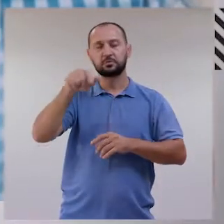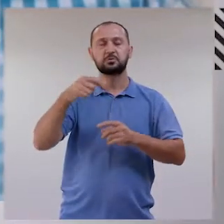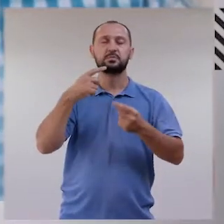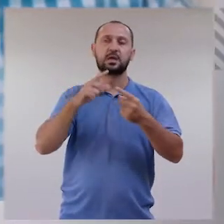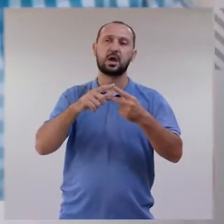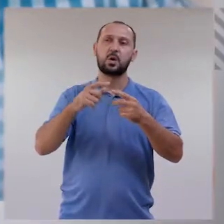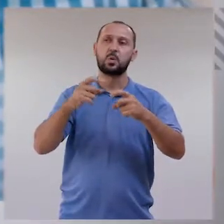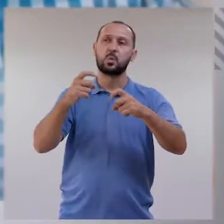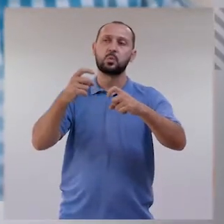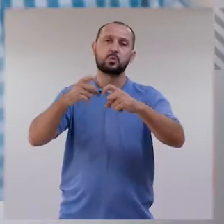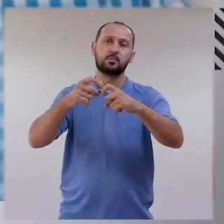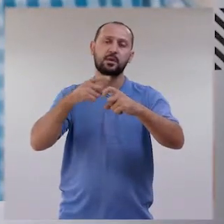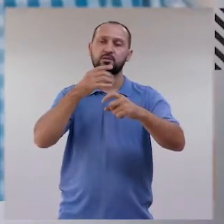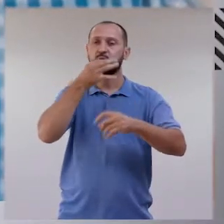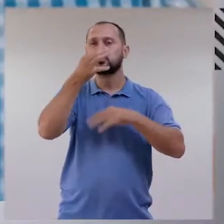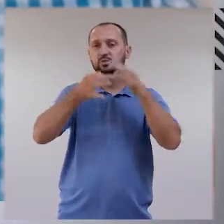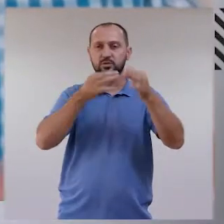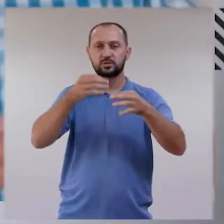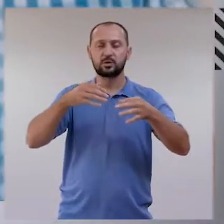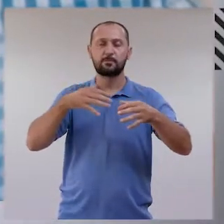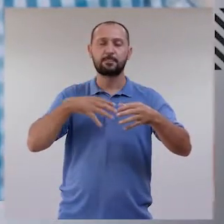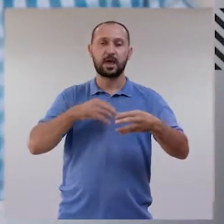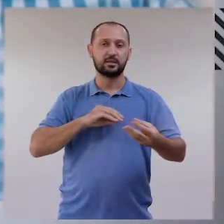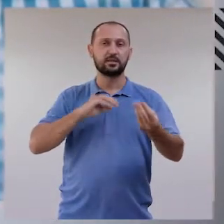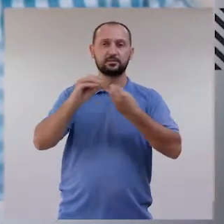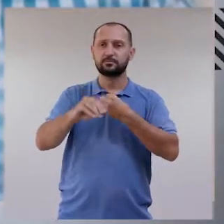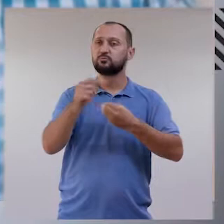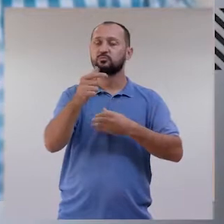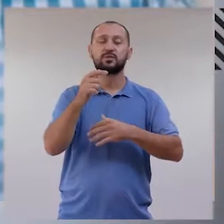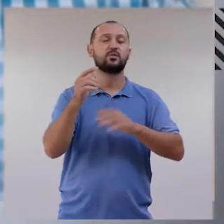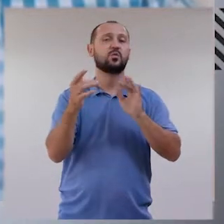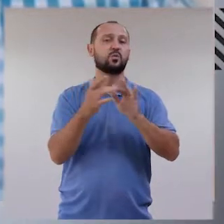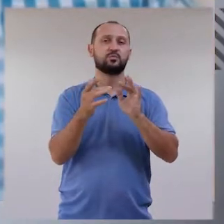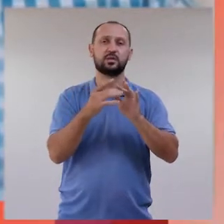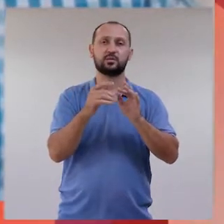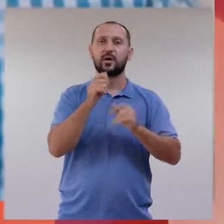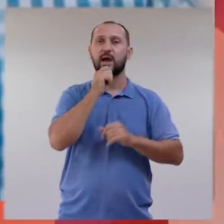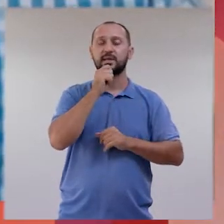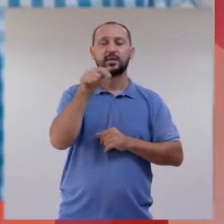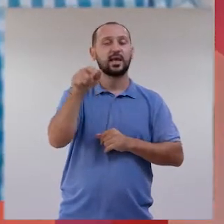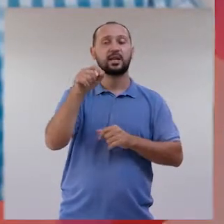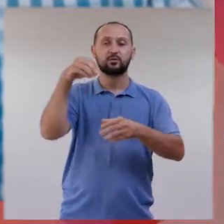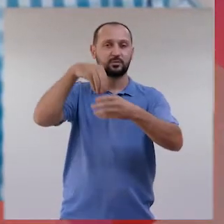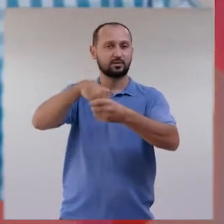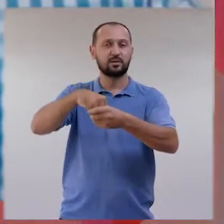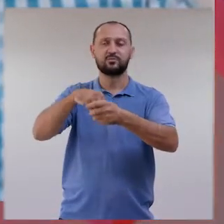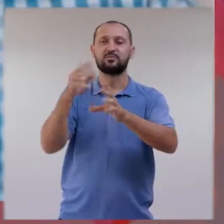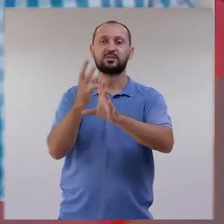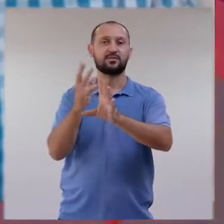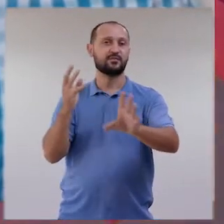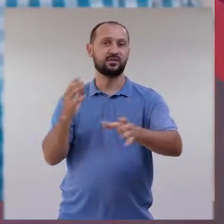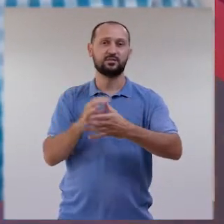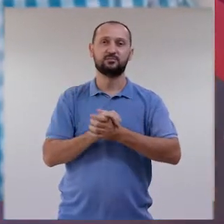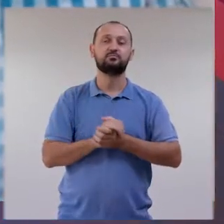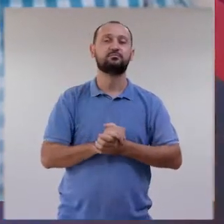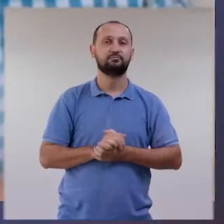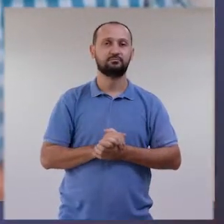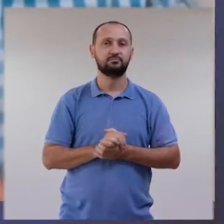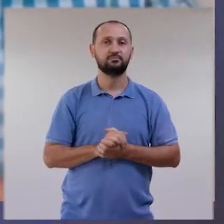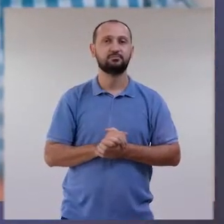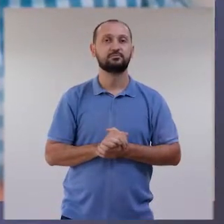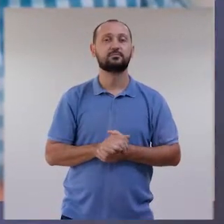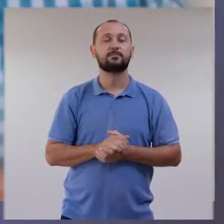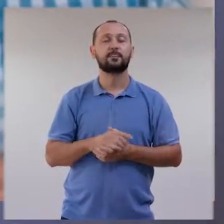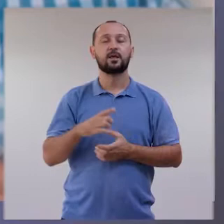indicação para transplante, ela não conseguiu acesso a esse ambulatório, consequentemente, ela ainda não está na fila, entendeu? Então,